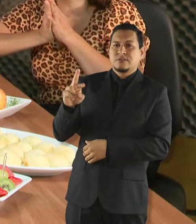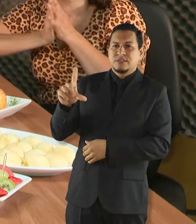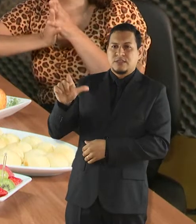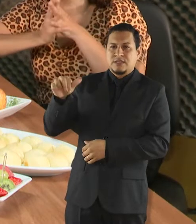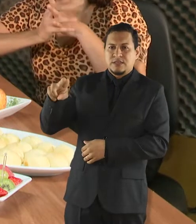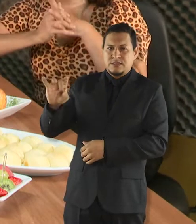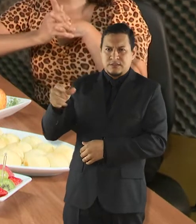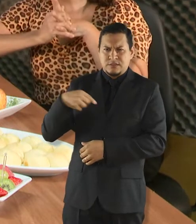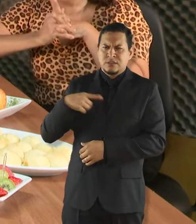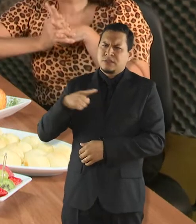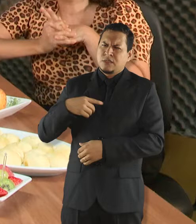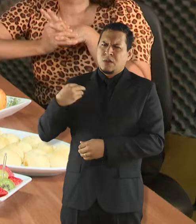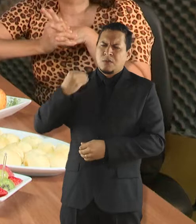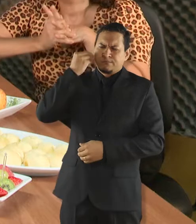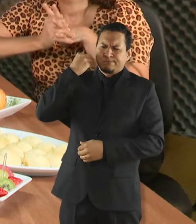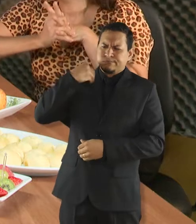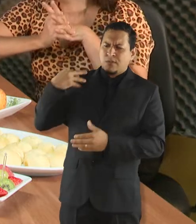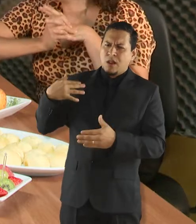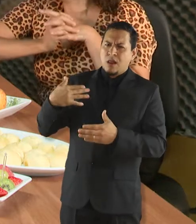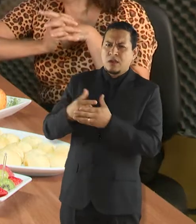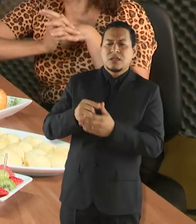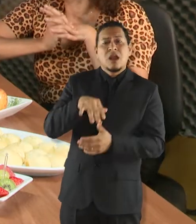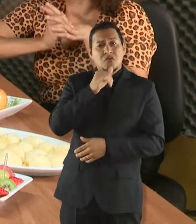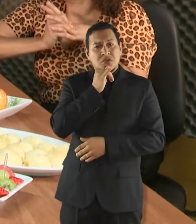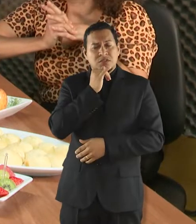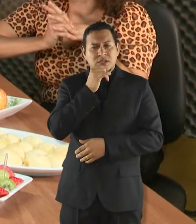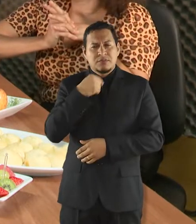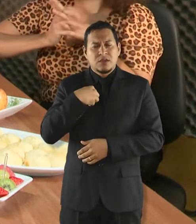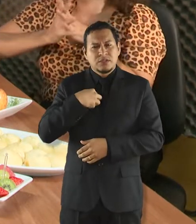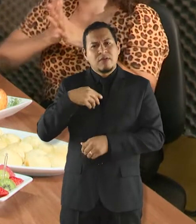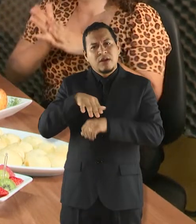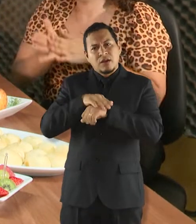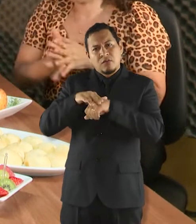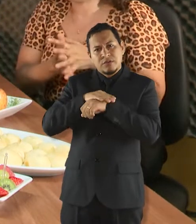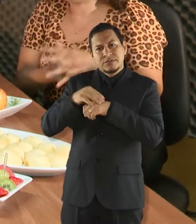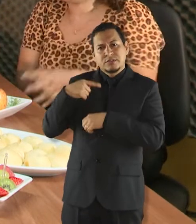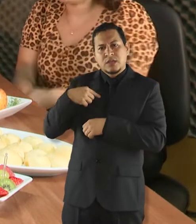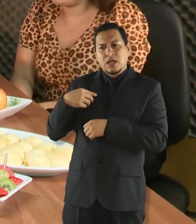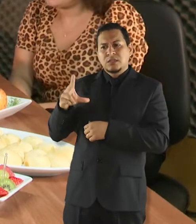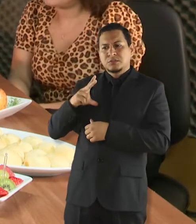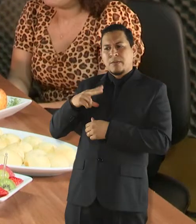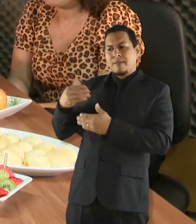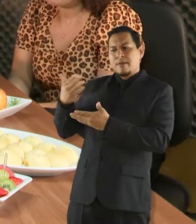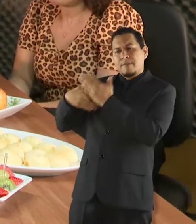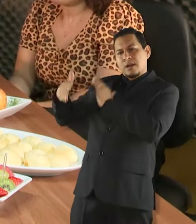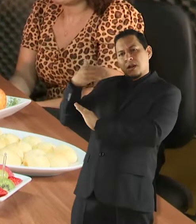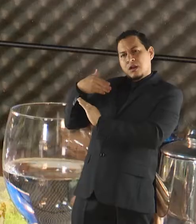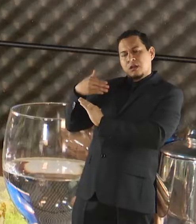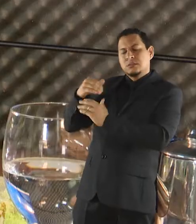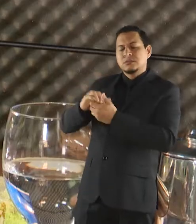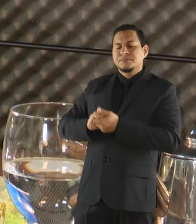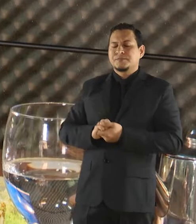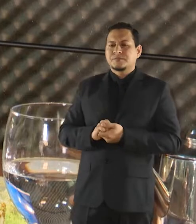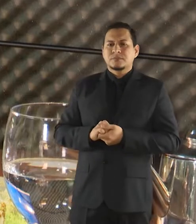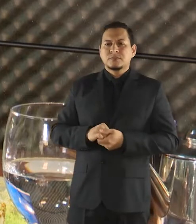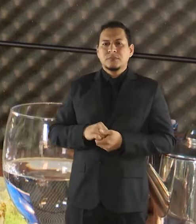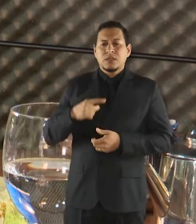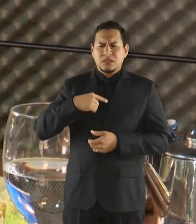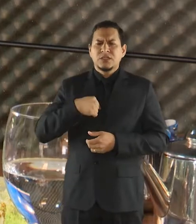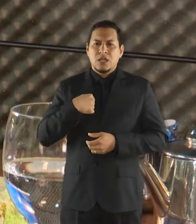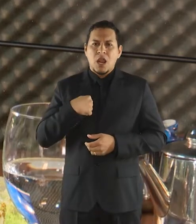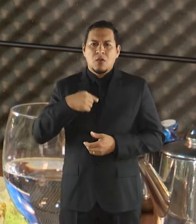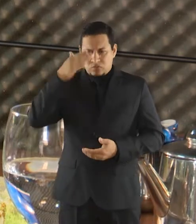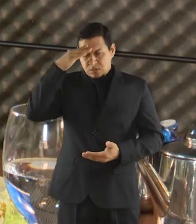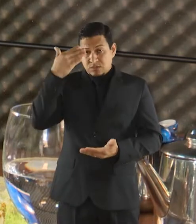linda aqui de vida, né? Que é um exemplo, assim, eu tava falando aqui nos bastidores com ela, que, assim,